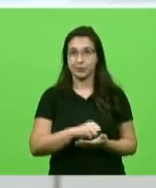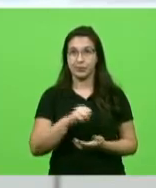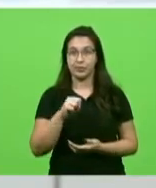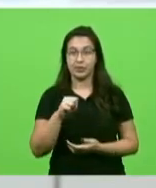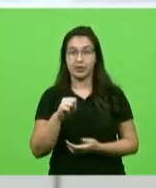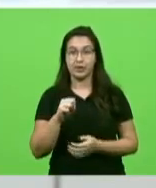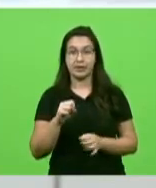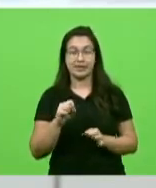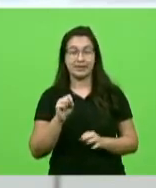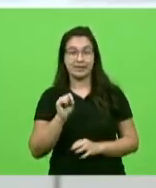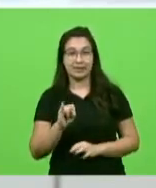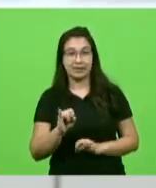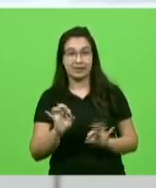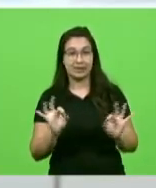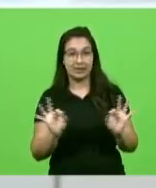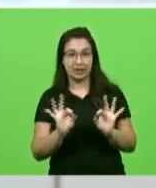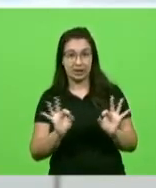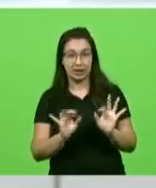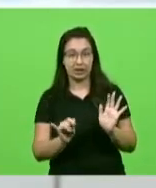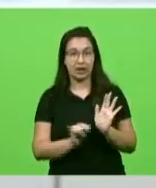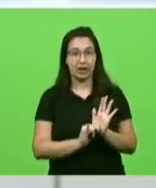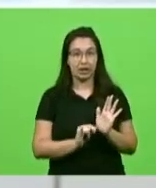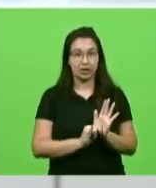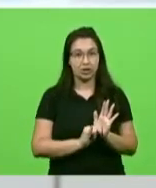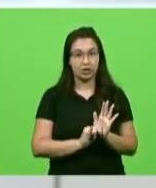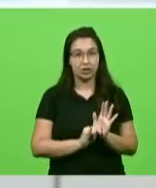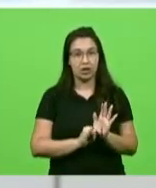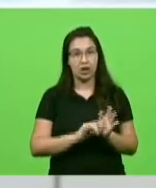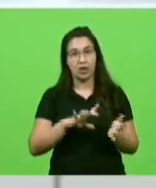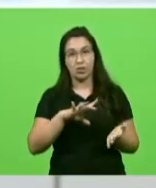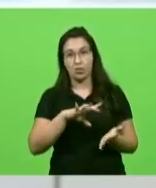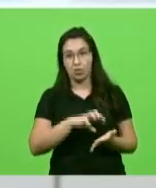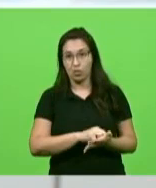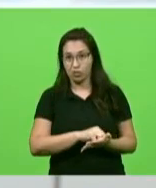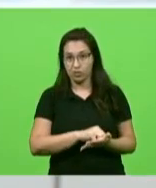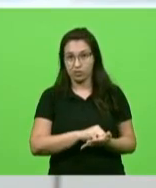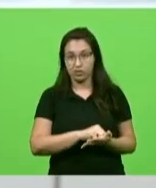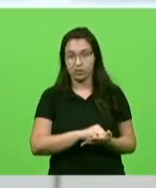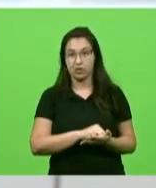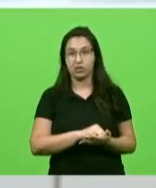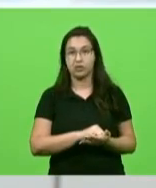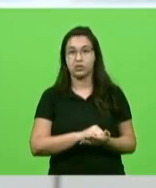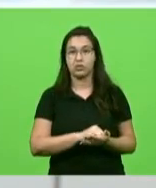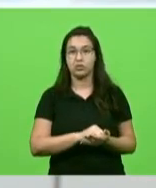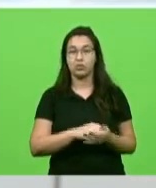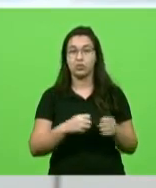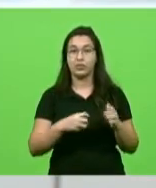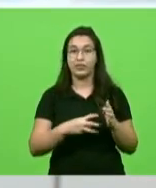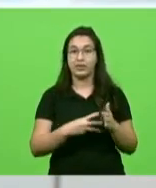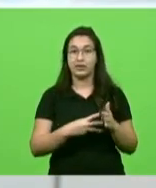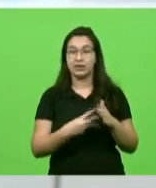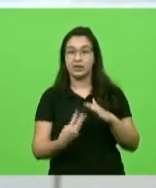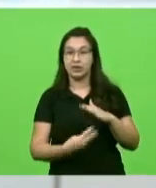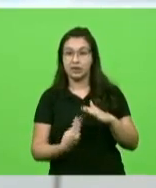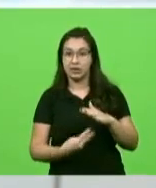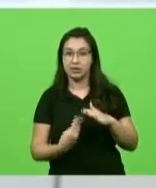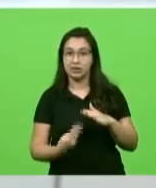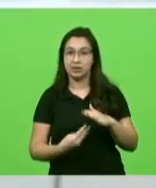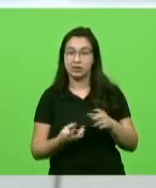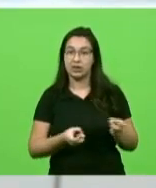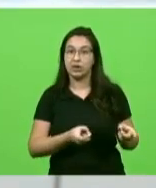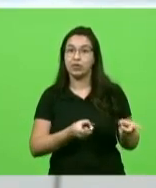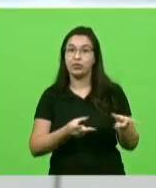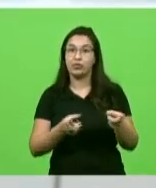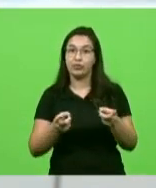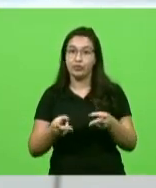inexistindo e tal fim do contrato terceirização da venda que veio a